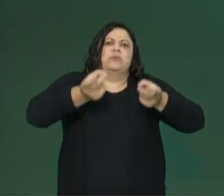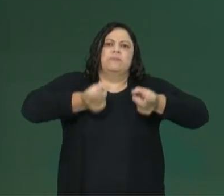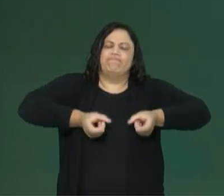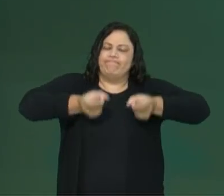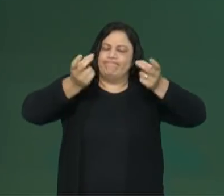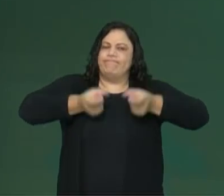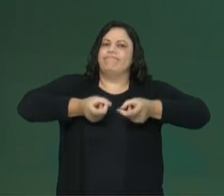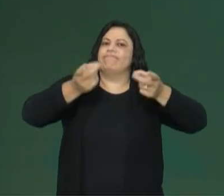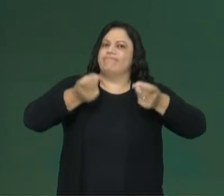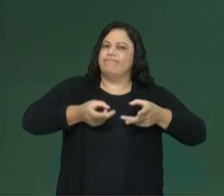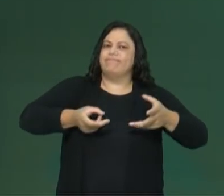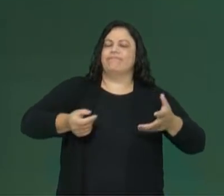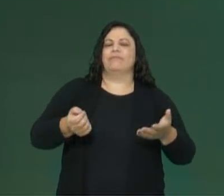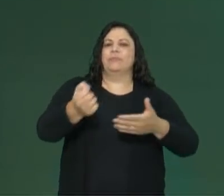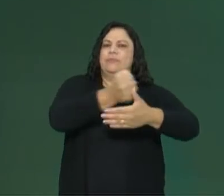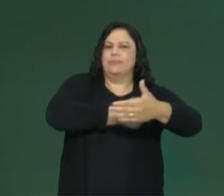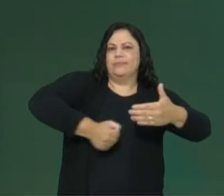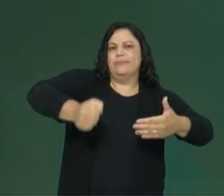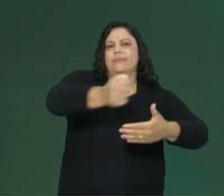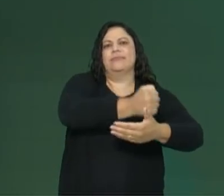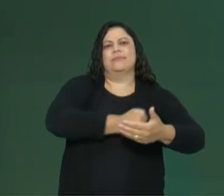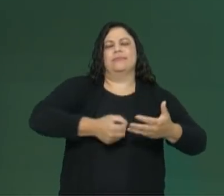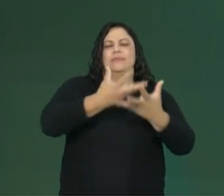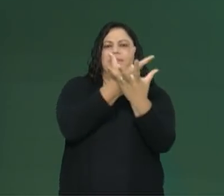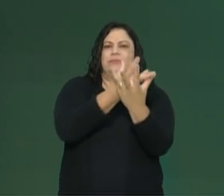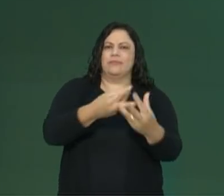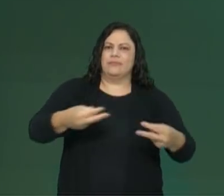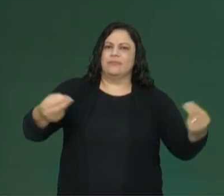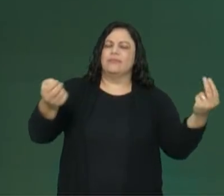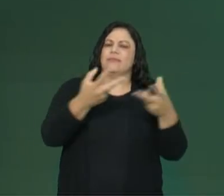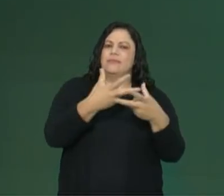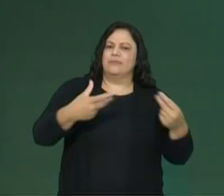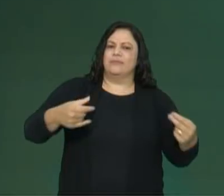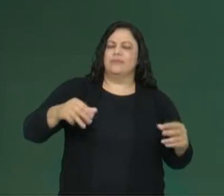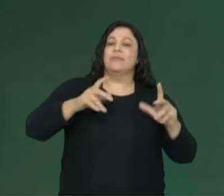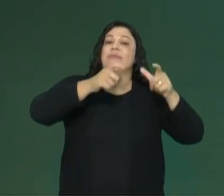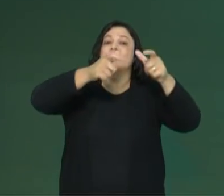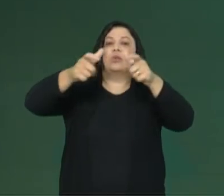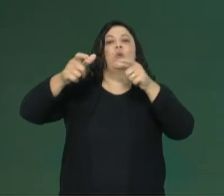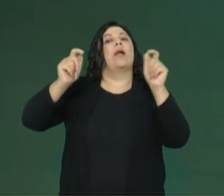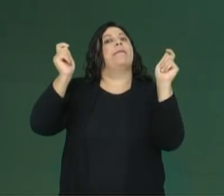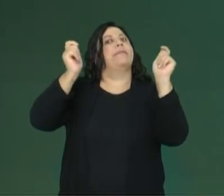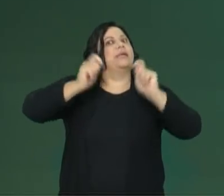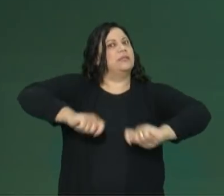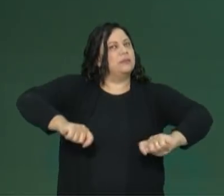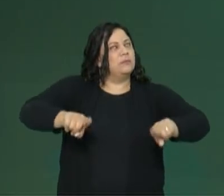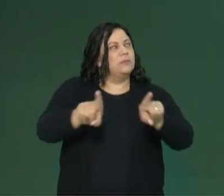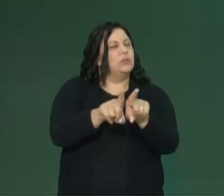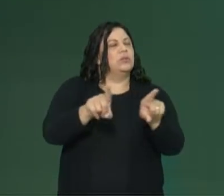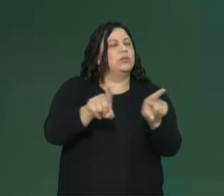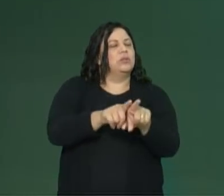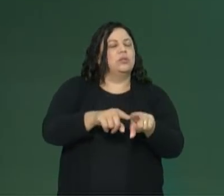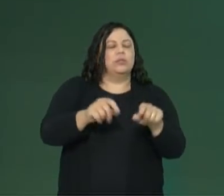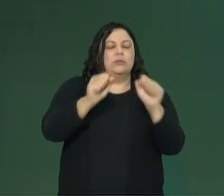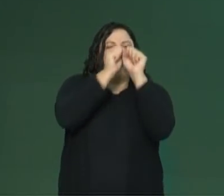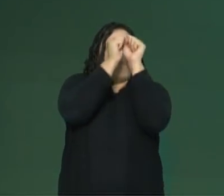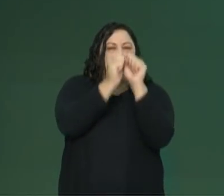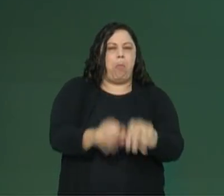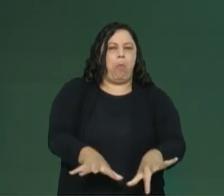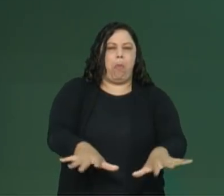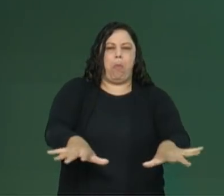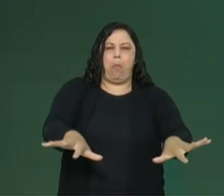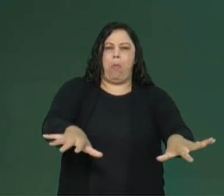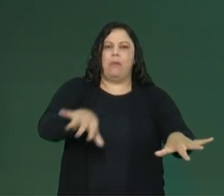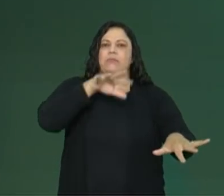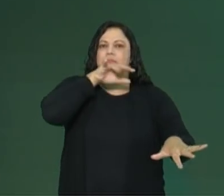grande, gastronômico, indicam qualidade do ambiente, mas podem se tornar pragas. Que os anelídeos ajudam